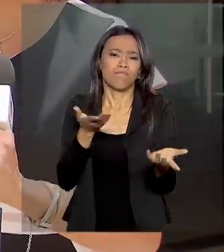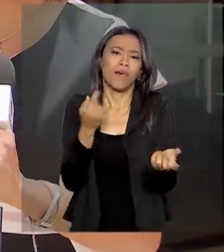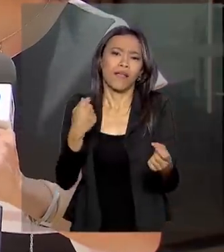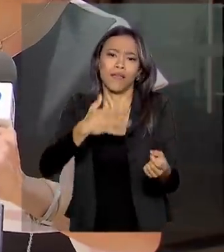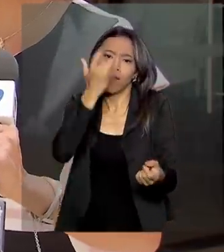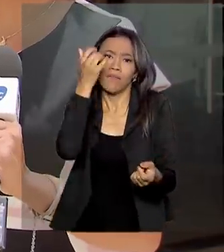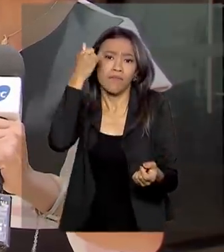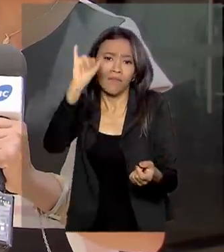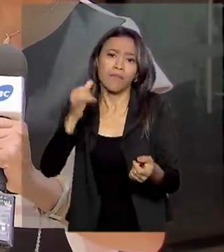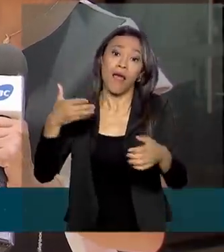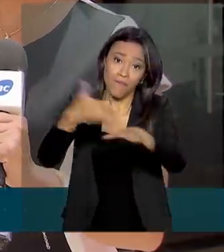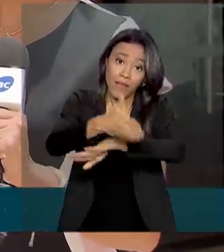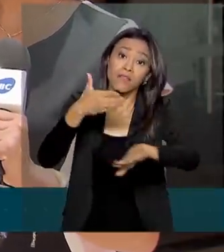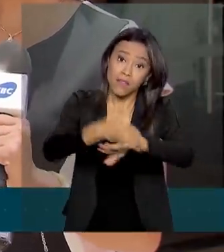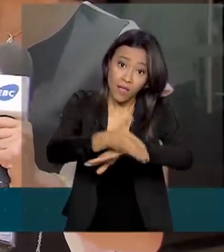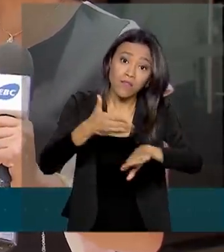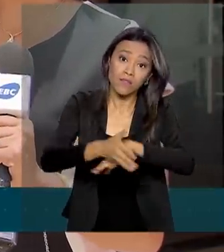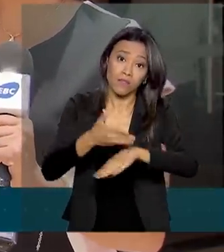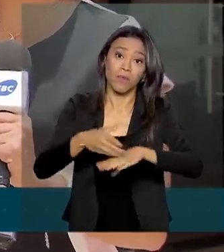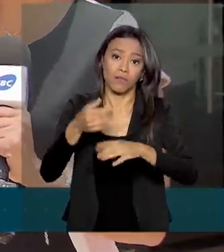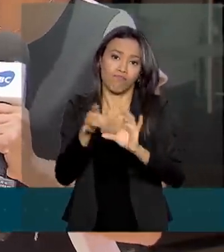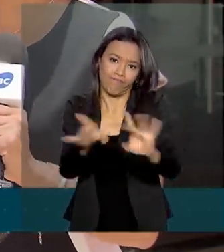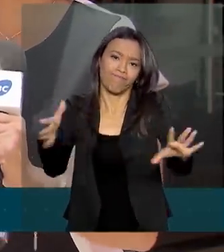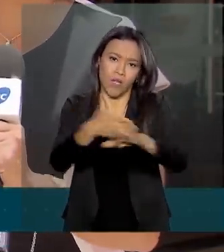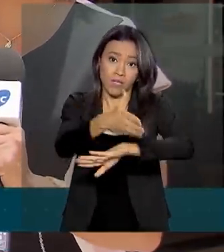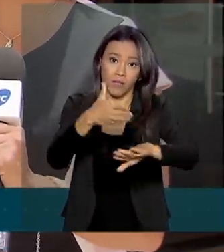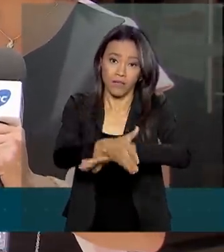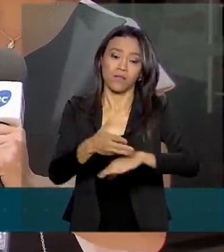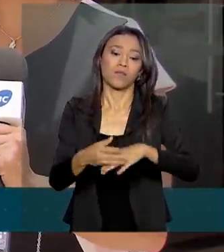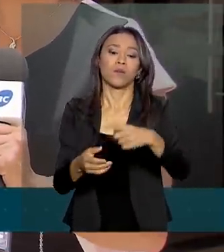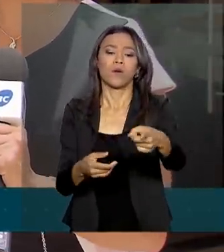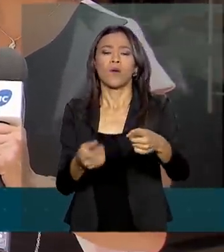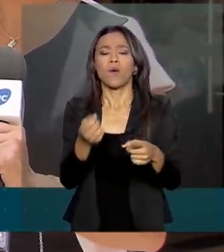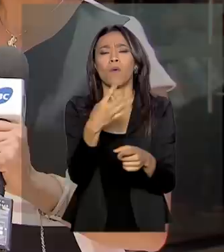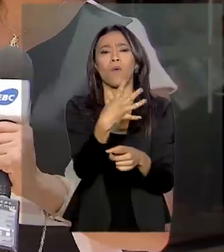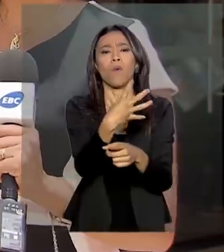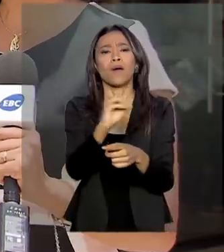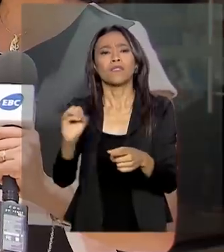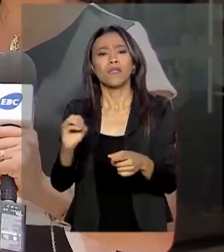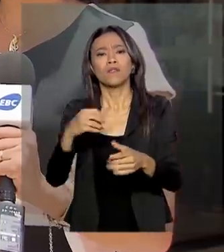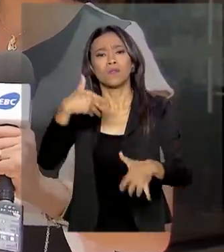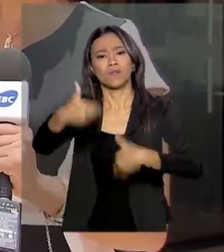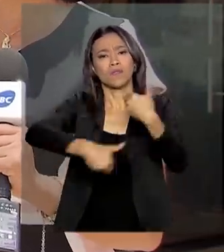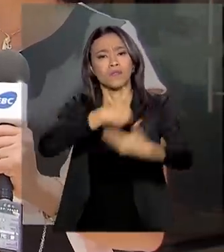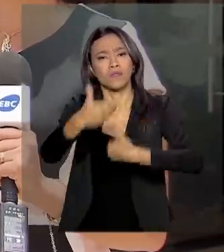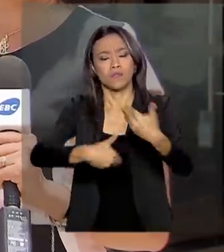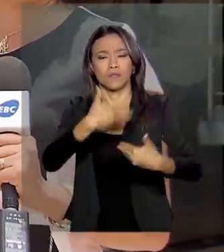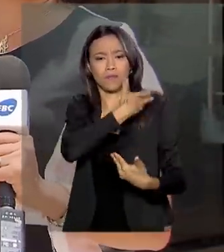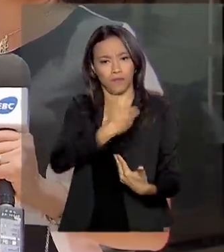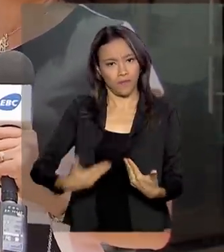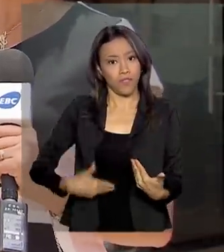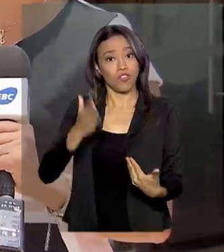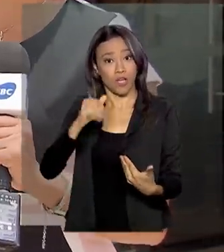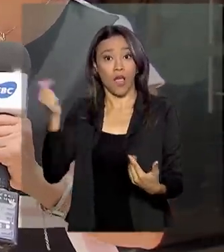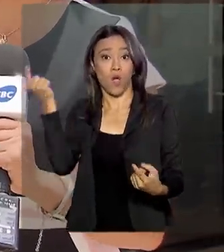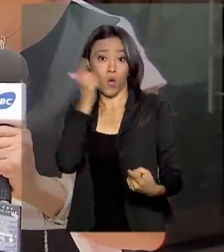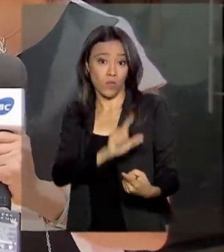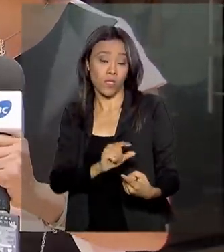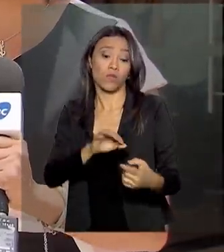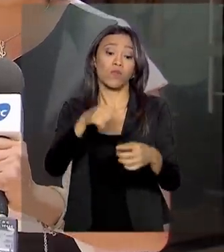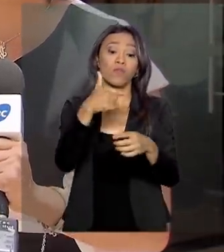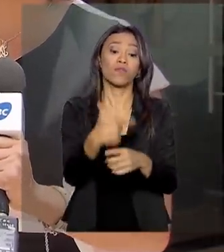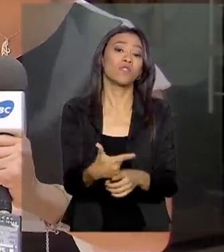meta deste ano que era tornar eletrônicos 400 serviços públicos já foi atingida antes do prazo são